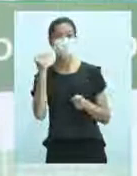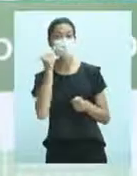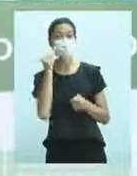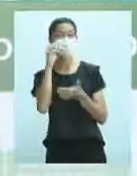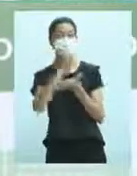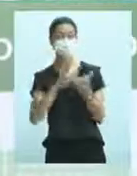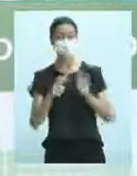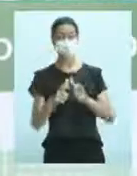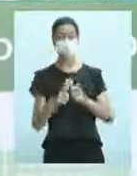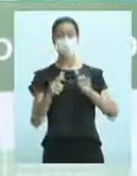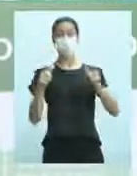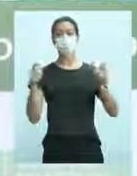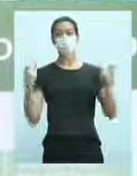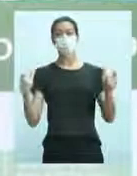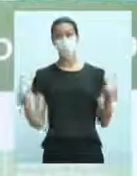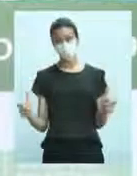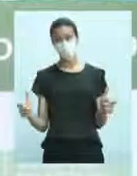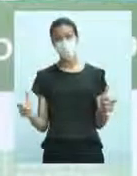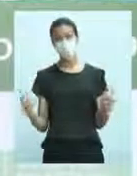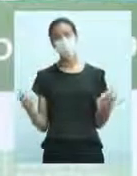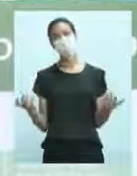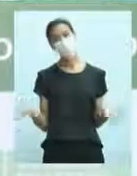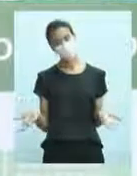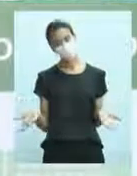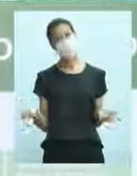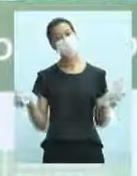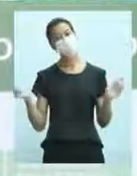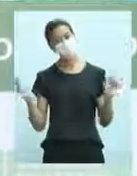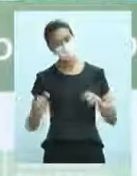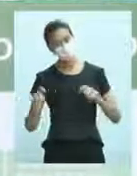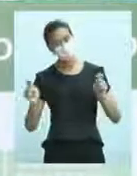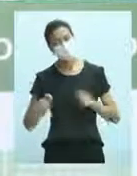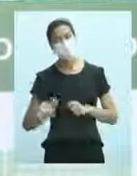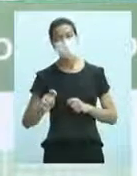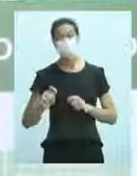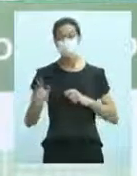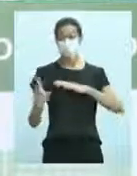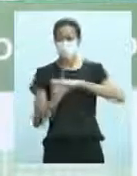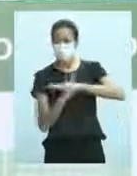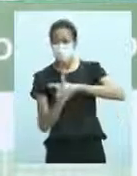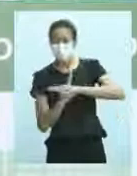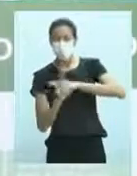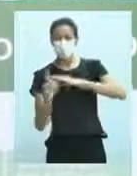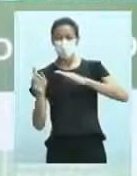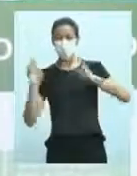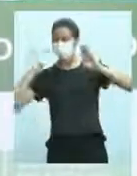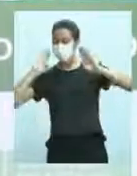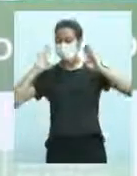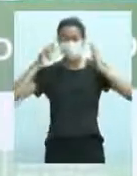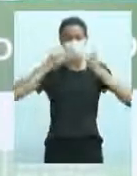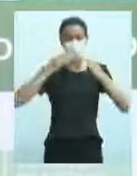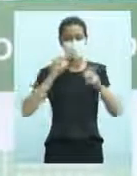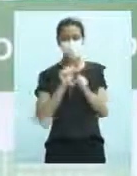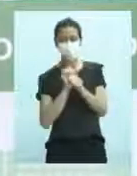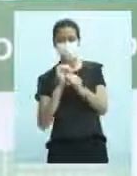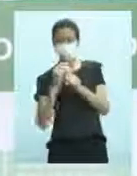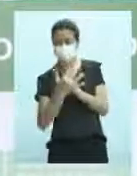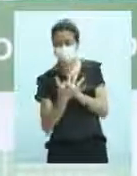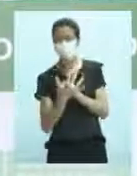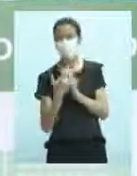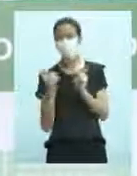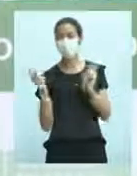ter condições de poder fazer logicamente intervenções mais pontuar para o combate o vídeo